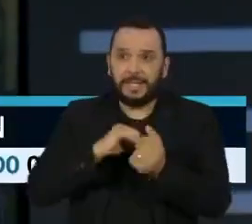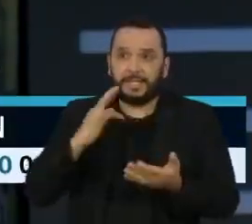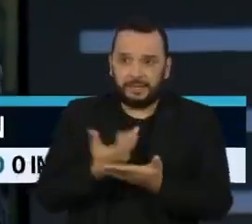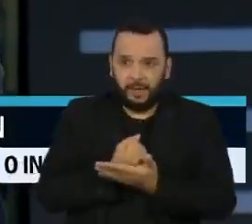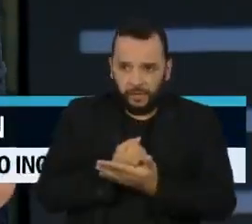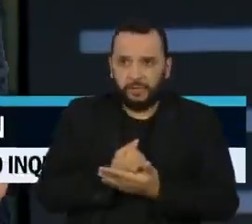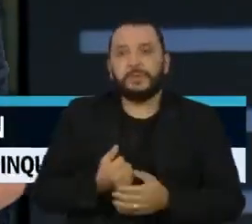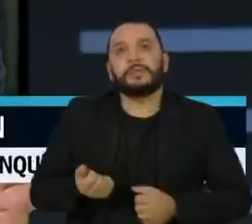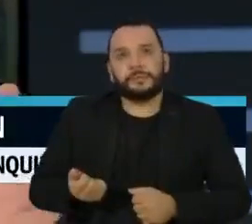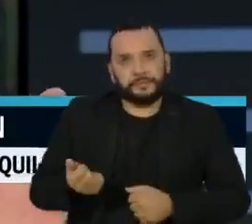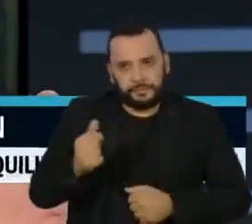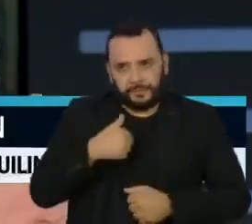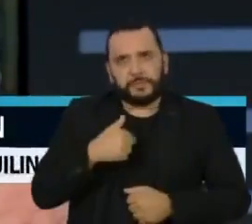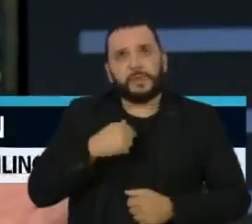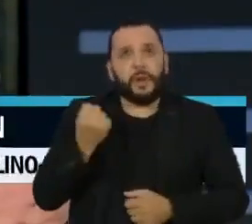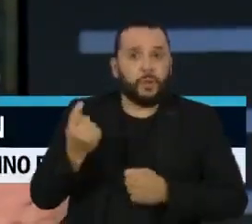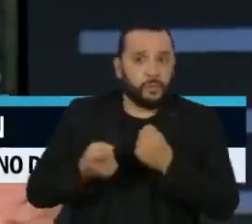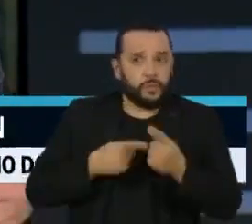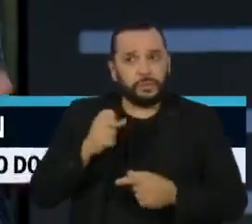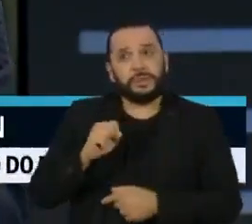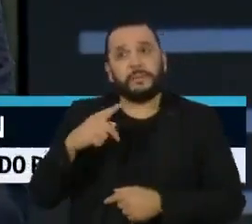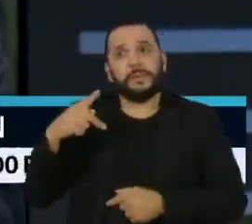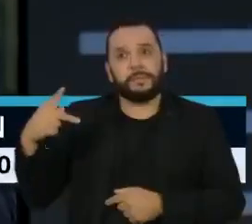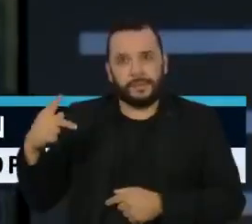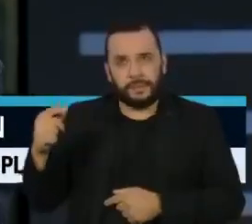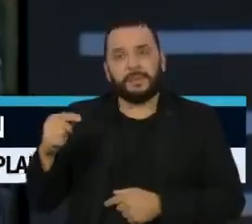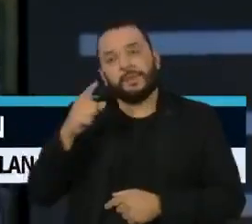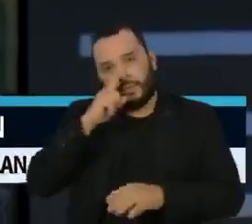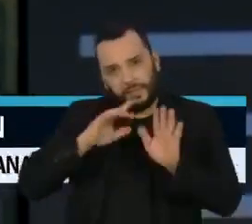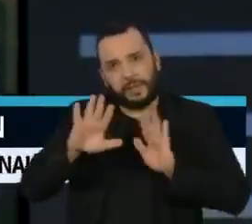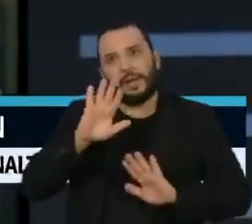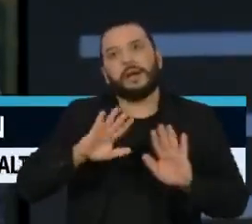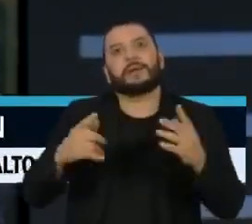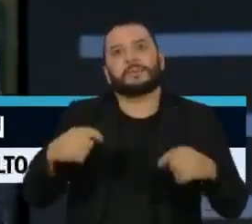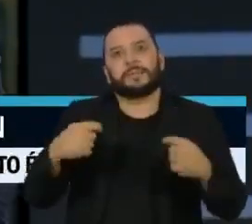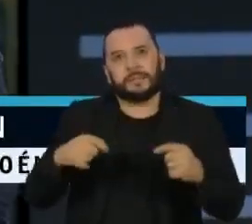e eu faço isso em alguns aplicativos, você tem que ter mais cuidado com a sua segurança.